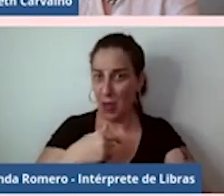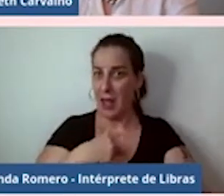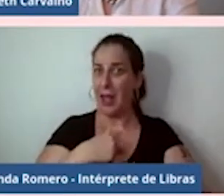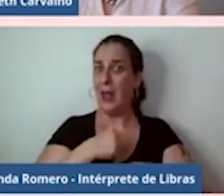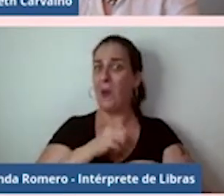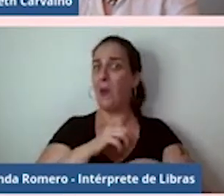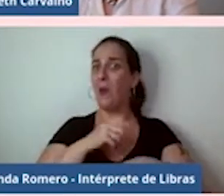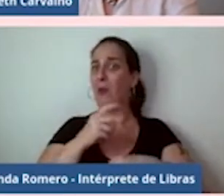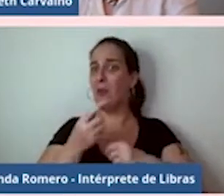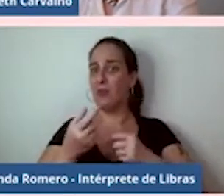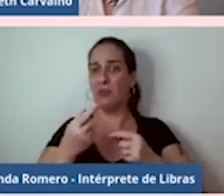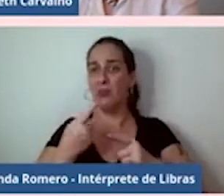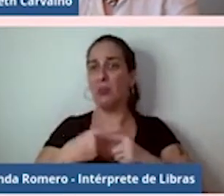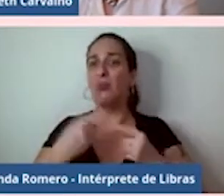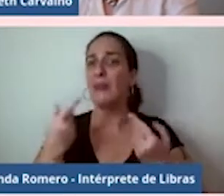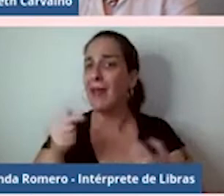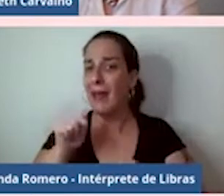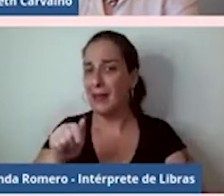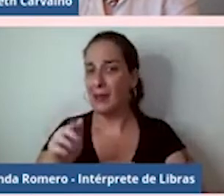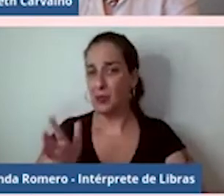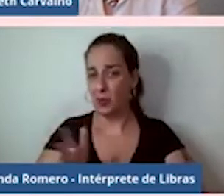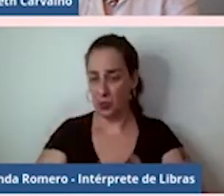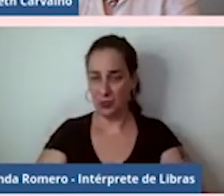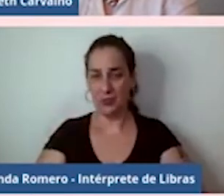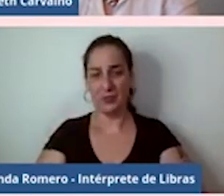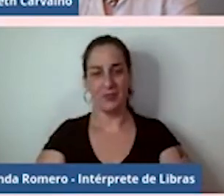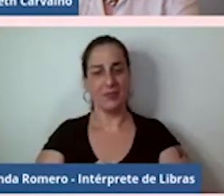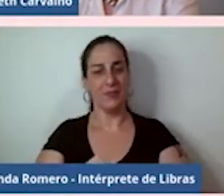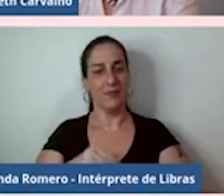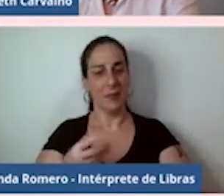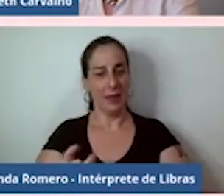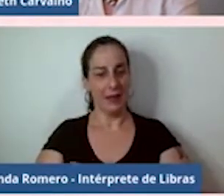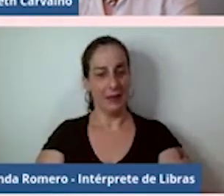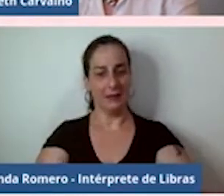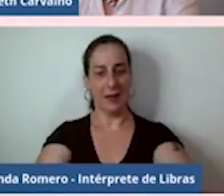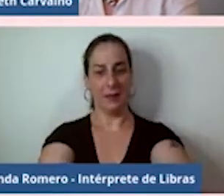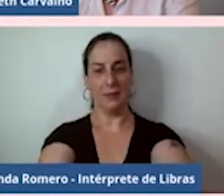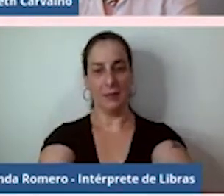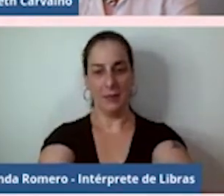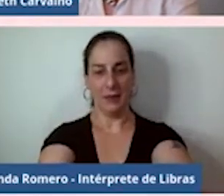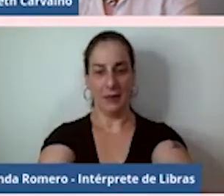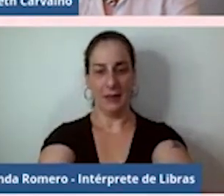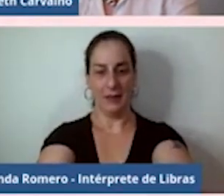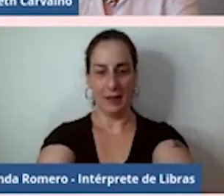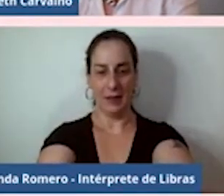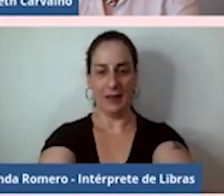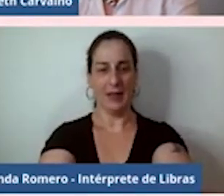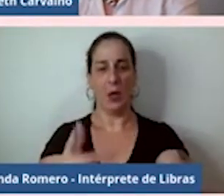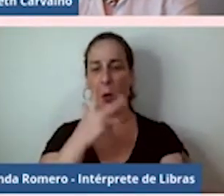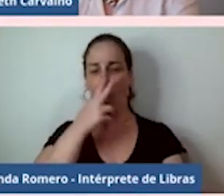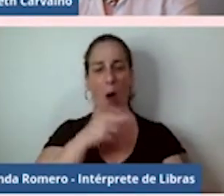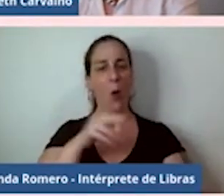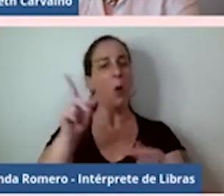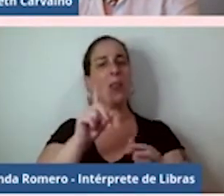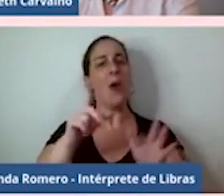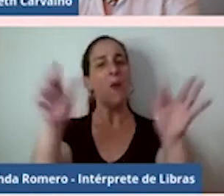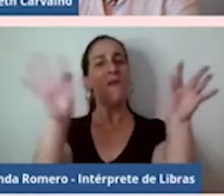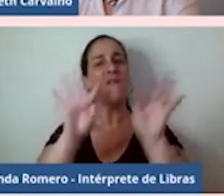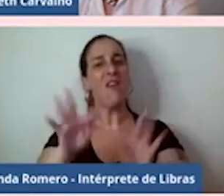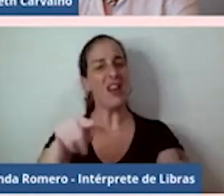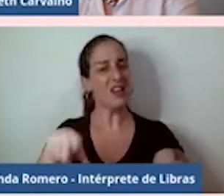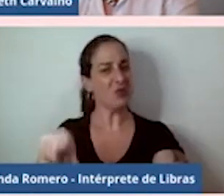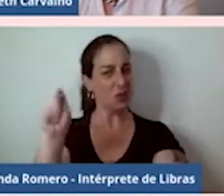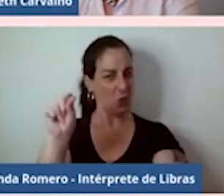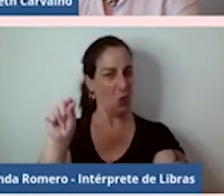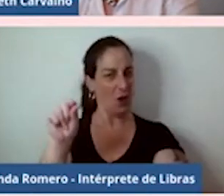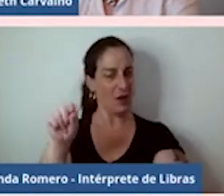culpa, mas por quê, né? E essa questão da gente não ficar feliz com essas escolhas, né? Outra coisa interessante